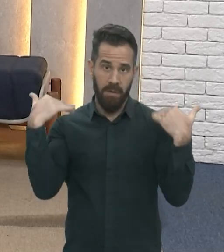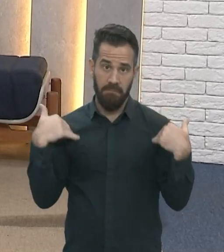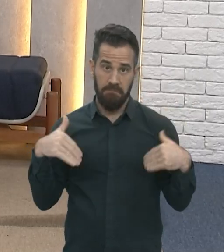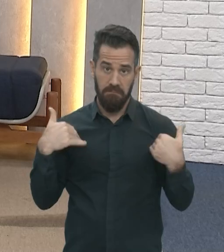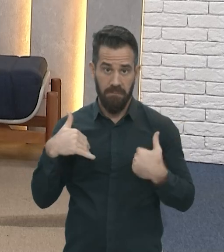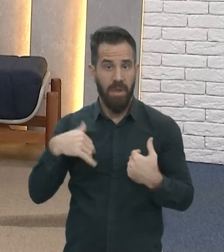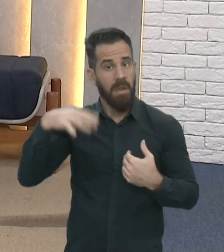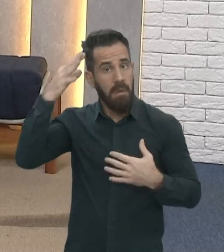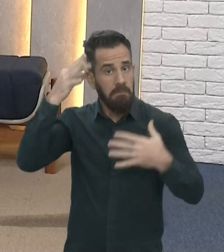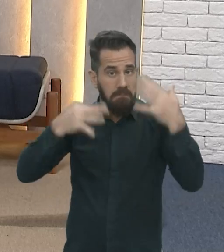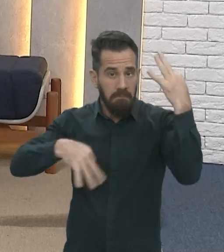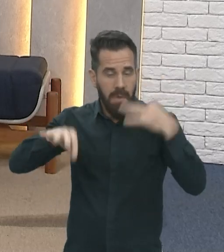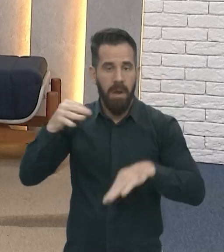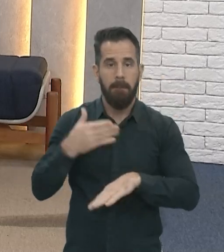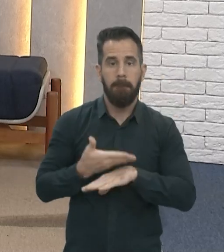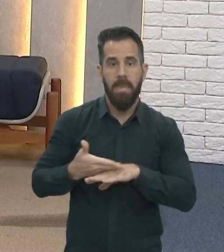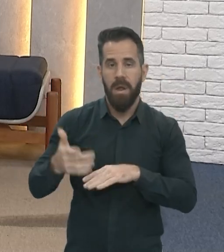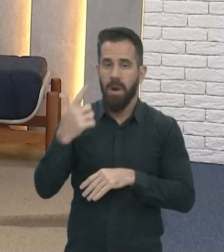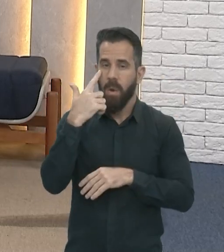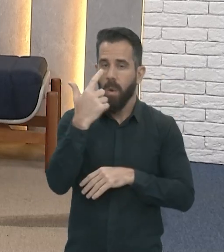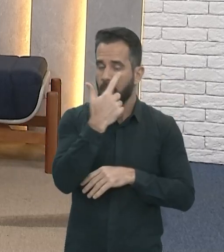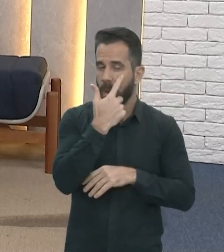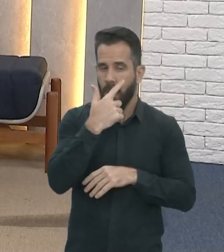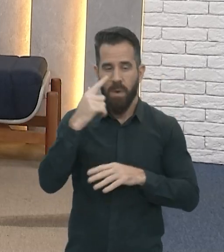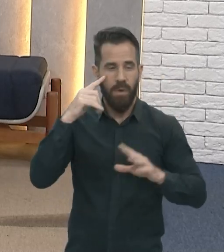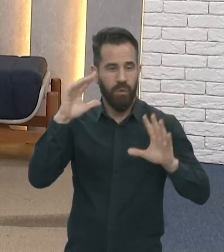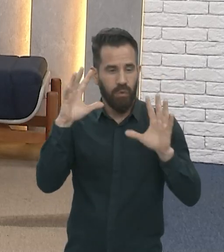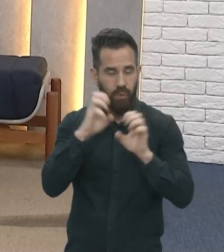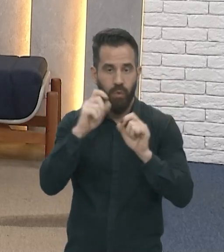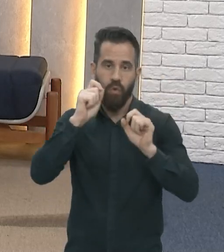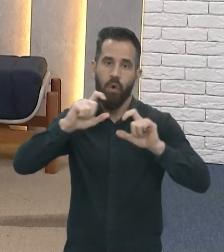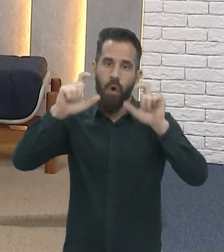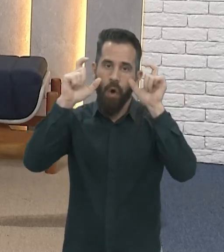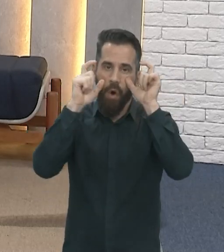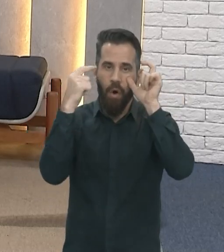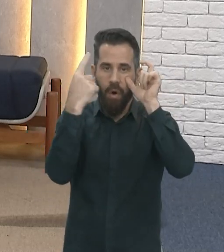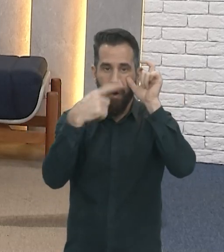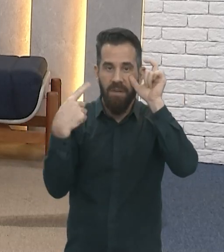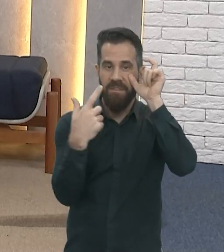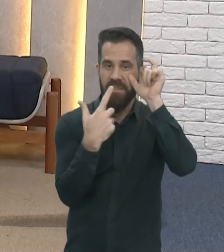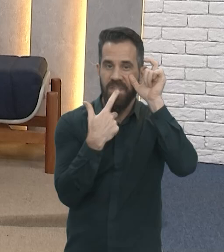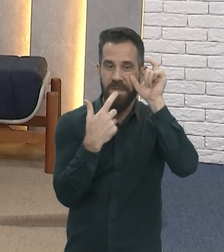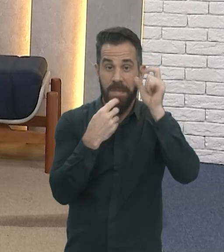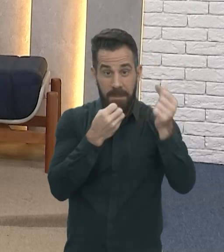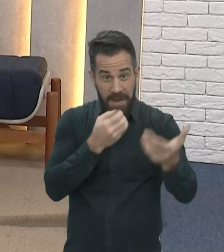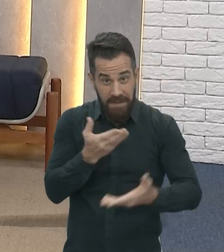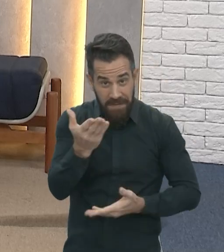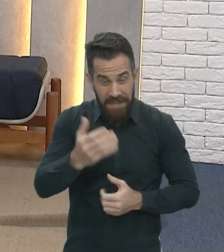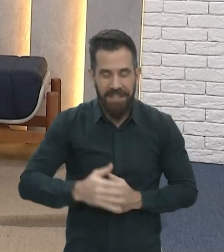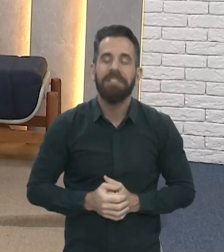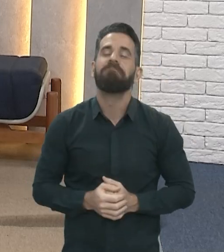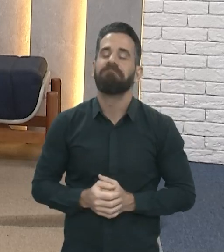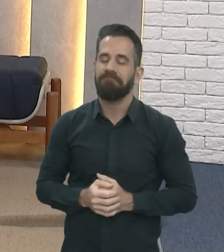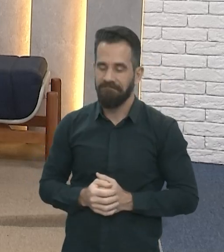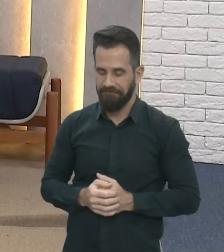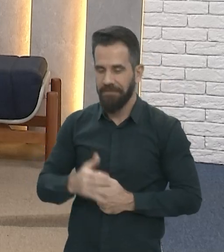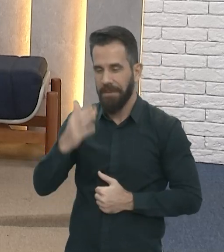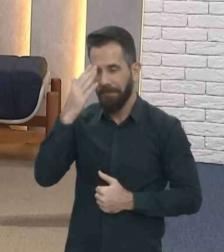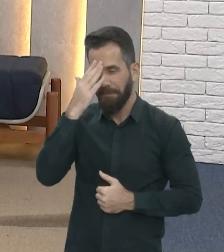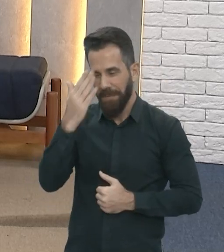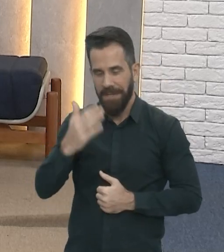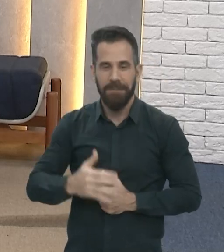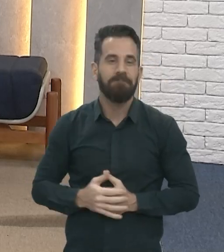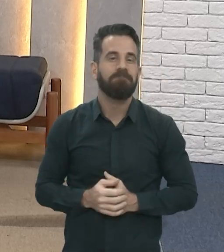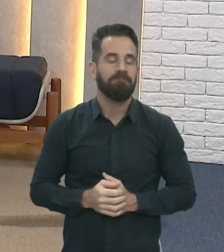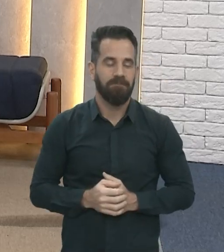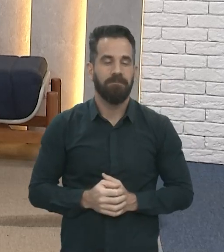mecha branca, olhos escuros e usa óculos de aro vermelho. Seja muito bem-vinda. Muito obrigada, é um prazer imenso estar com vocês.